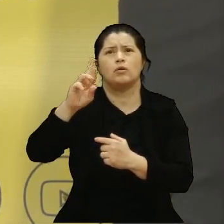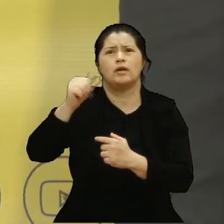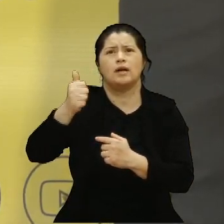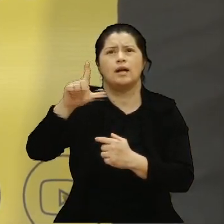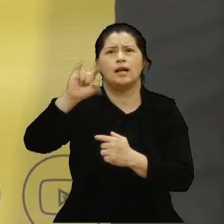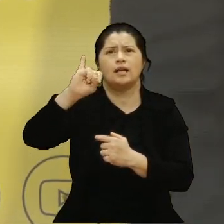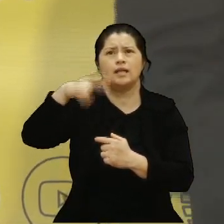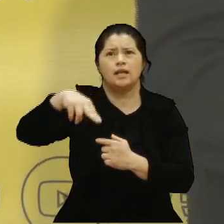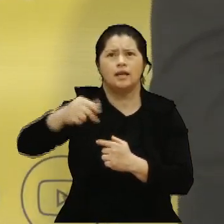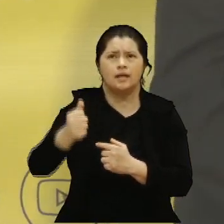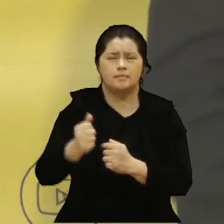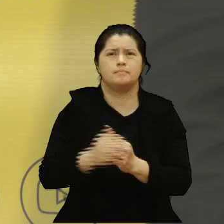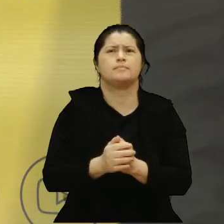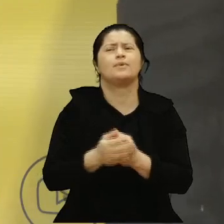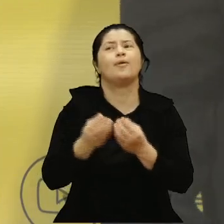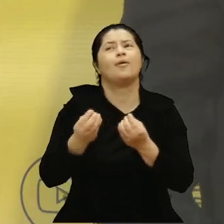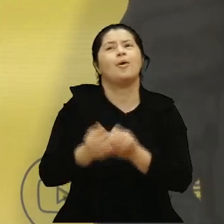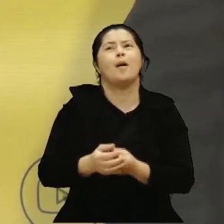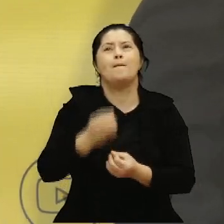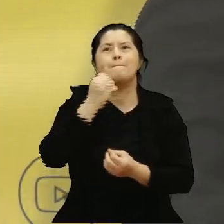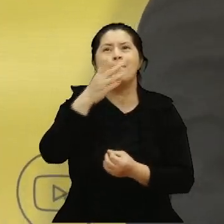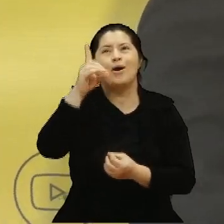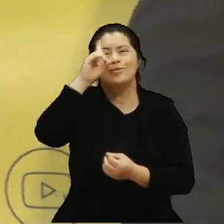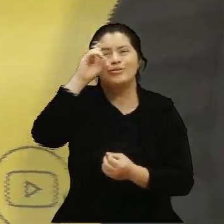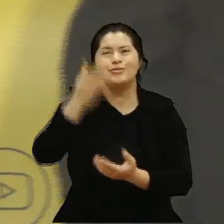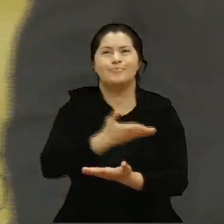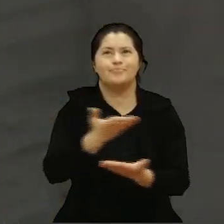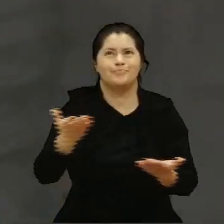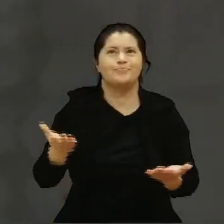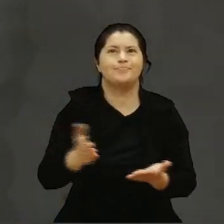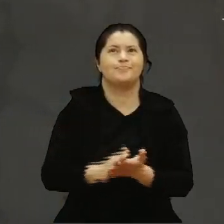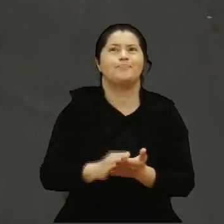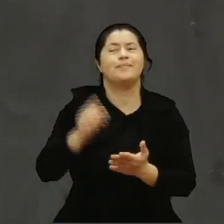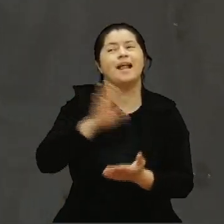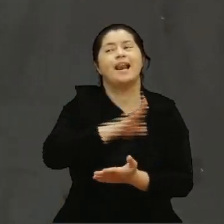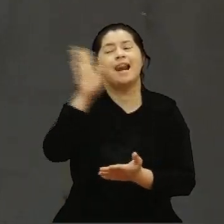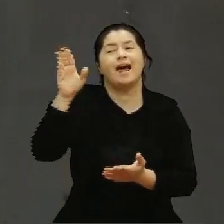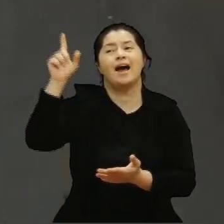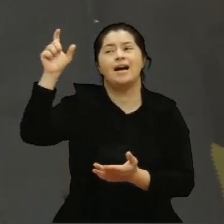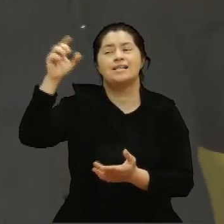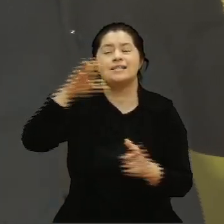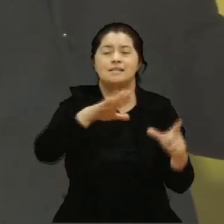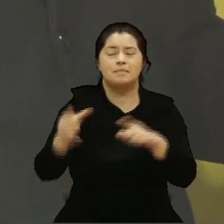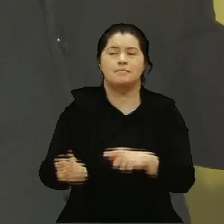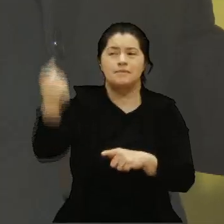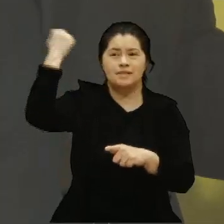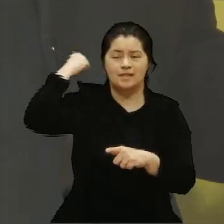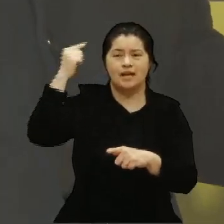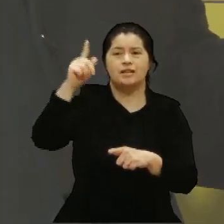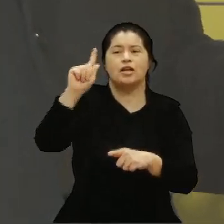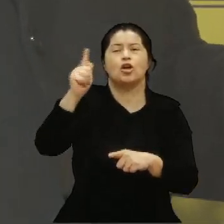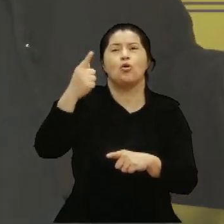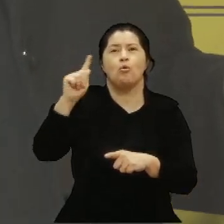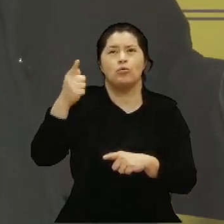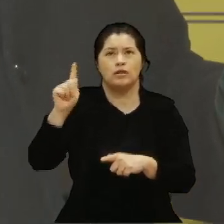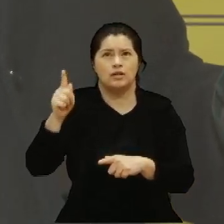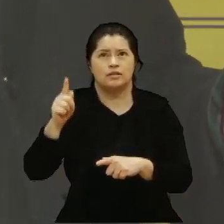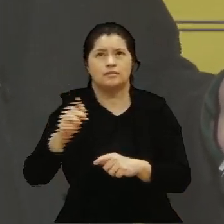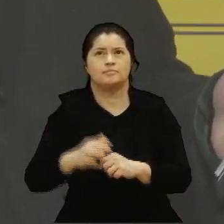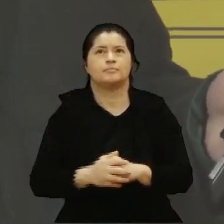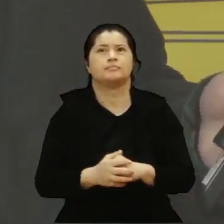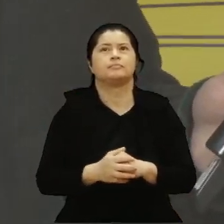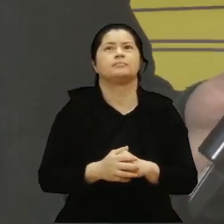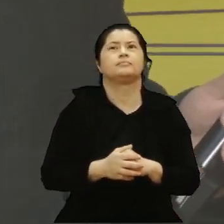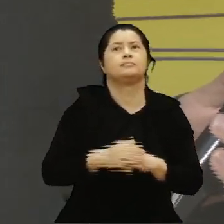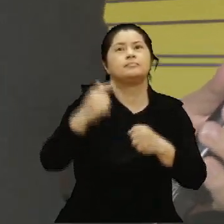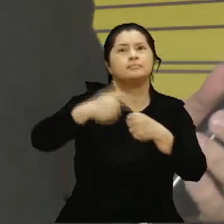é que funciona? Vereadora, um bom dia. Bom dia. Eu estive 2 dias a semana passada em Goiânia e